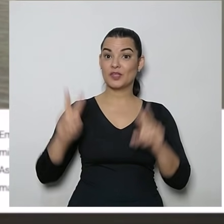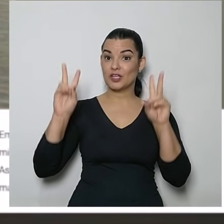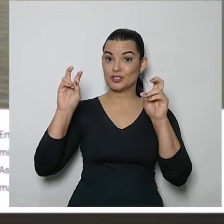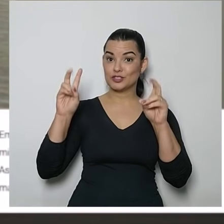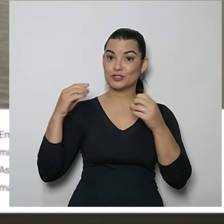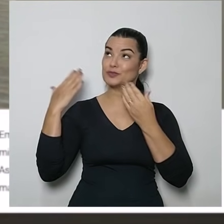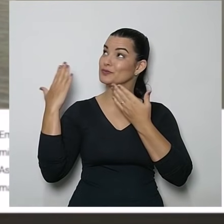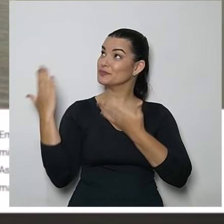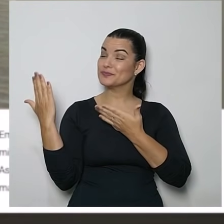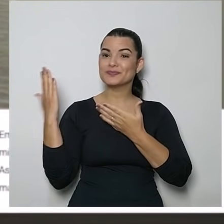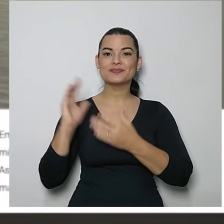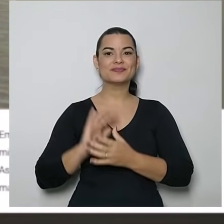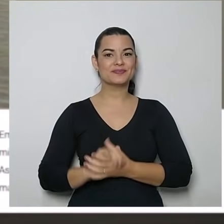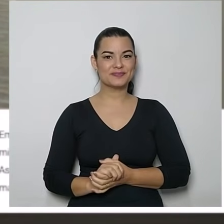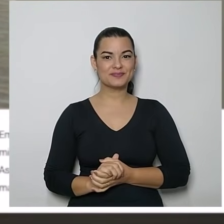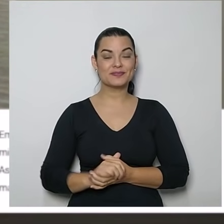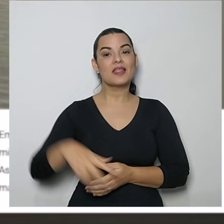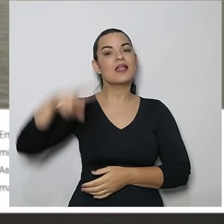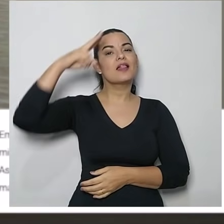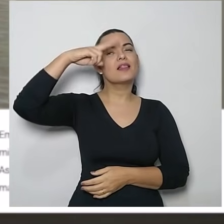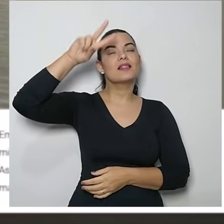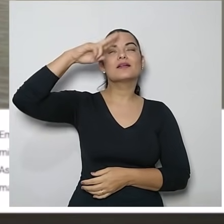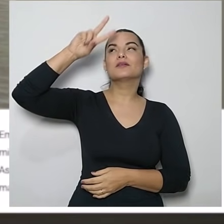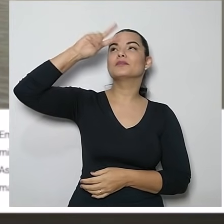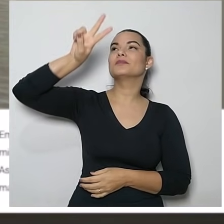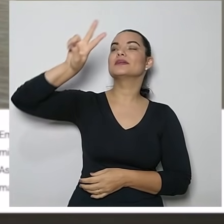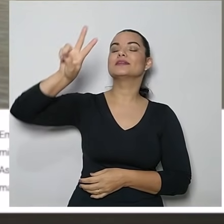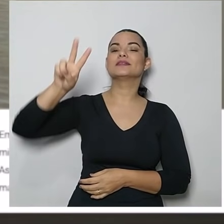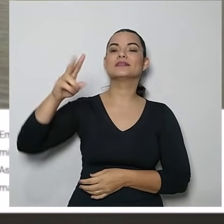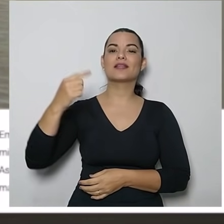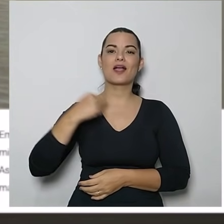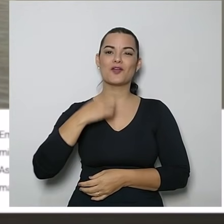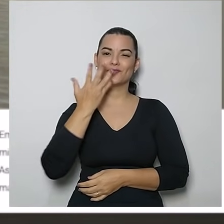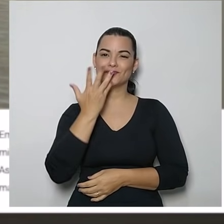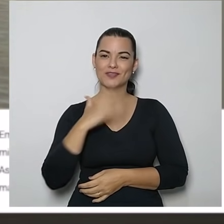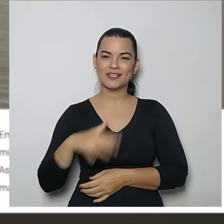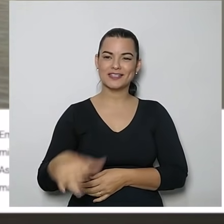O título desta obra é Lembrança da Minha Infância,